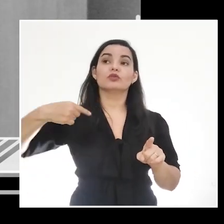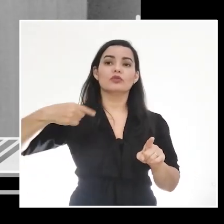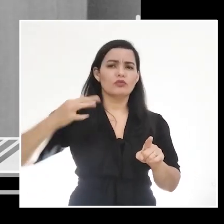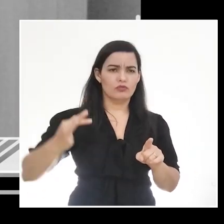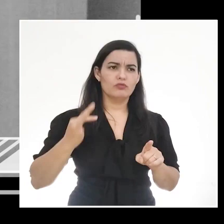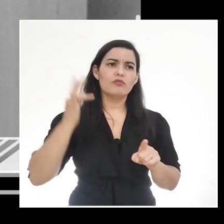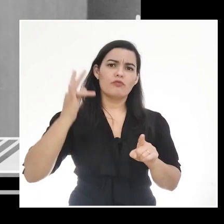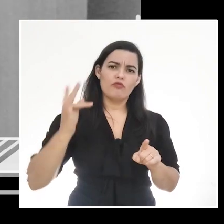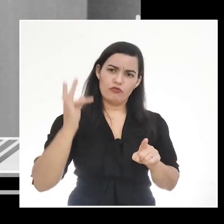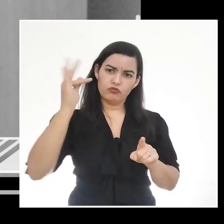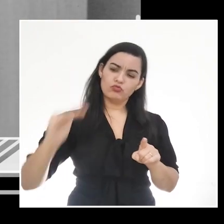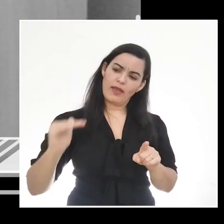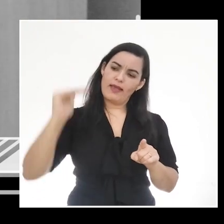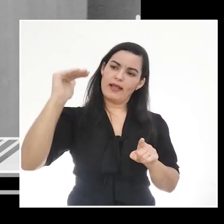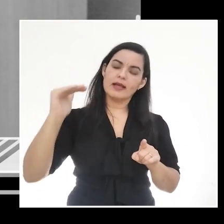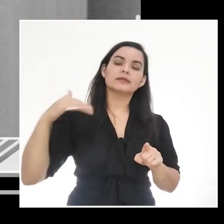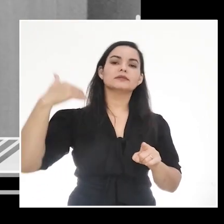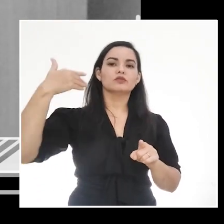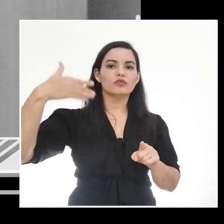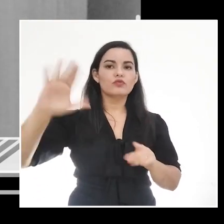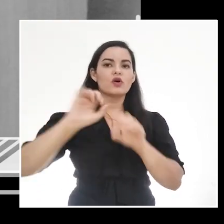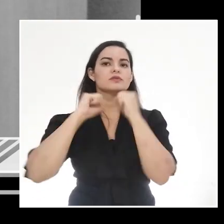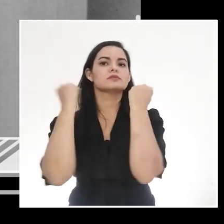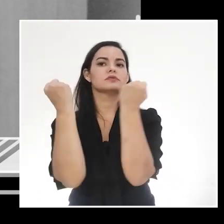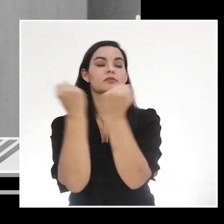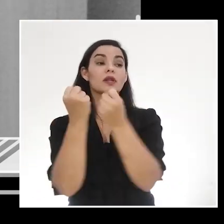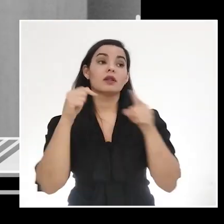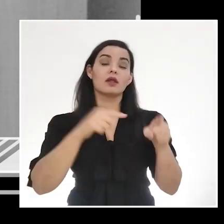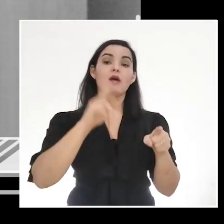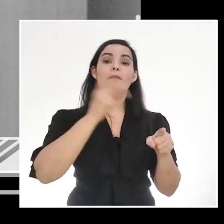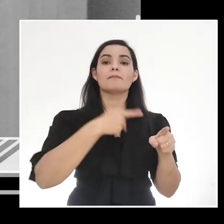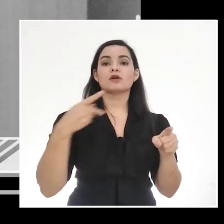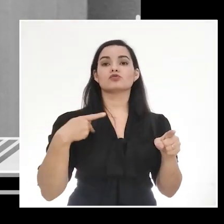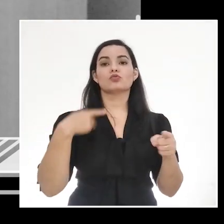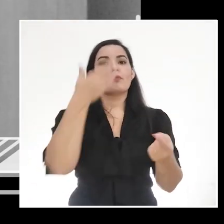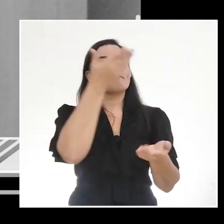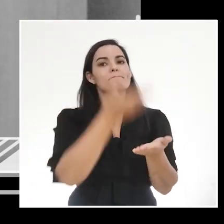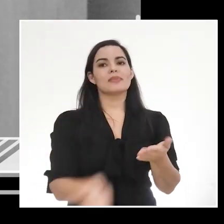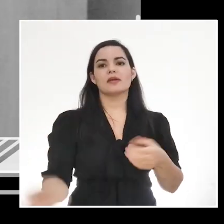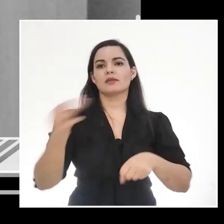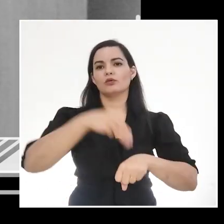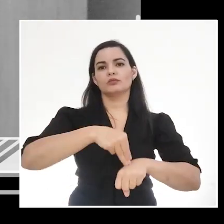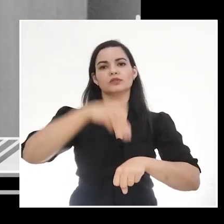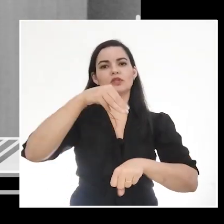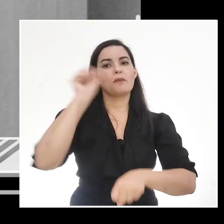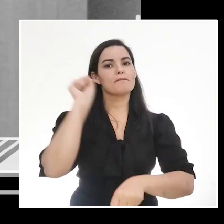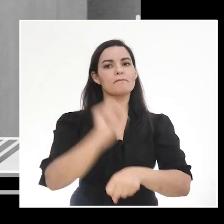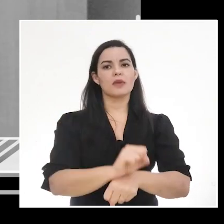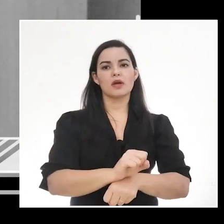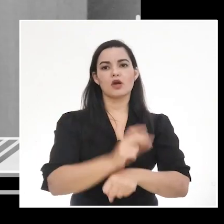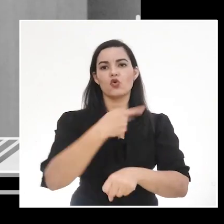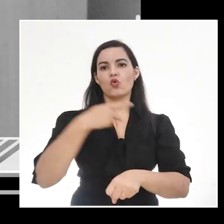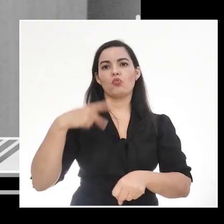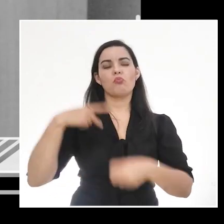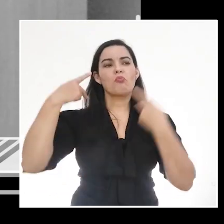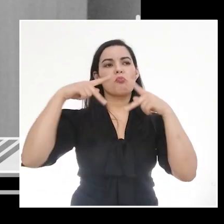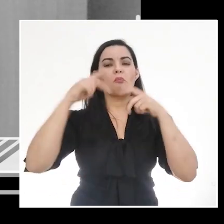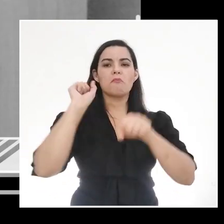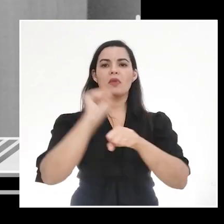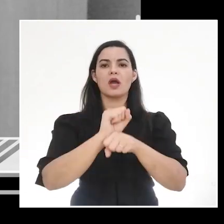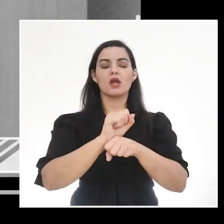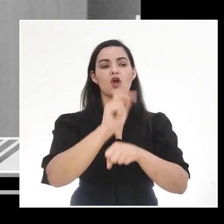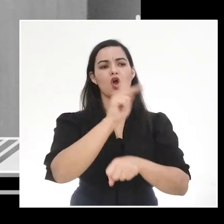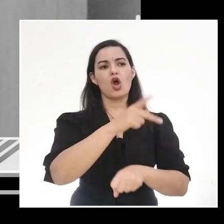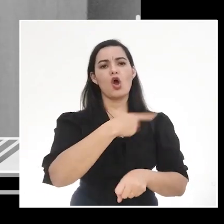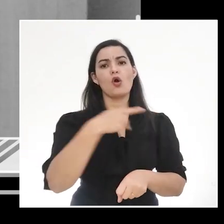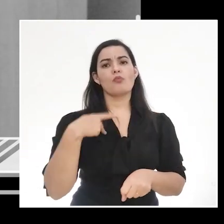para fora. Falou: o senhor ficou doido. E esse menino foi para o seminário e o pastor perdeu o ministério